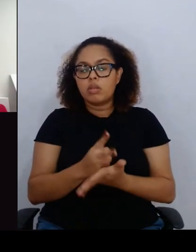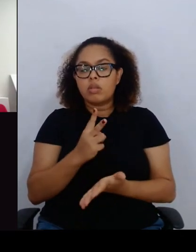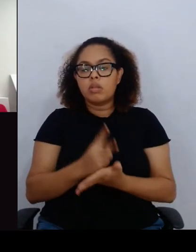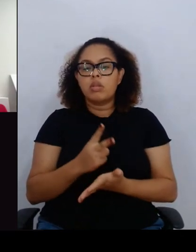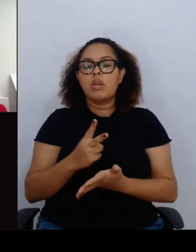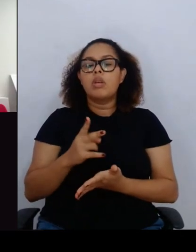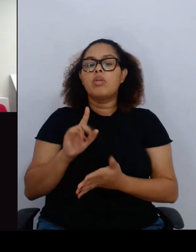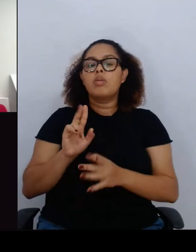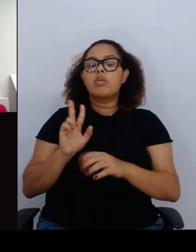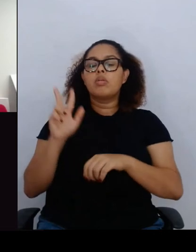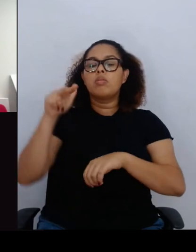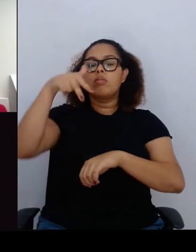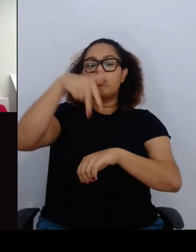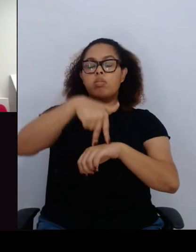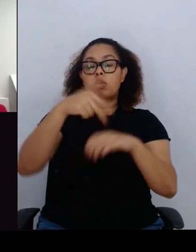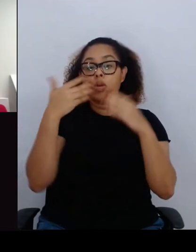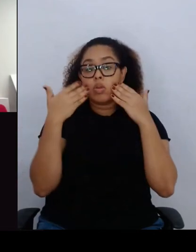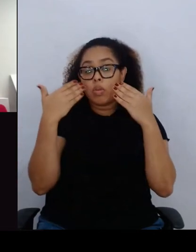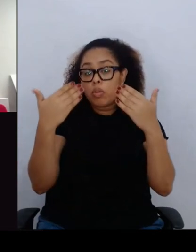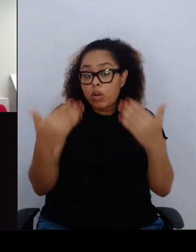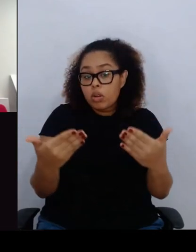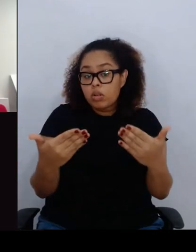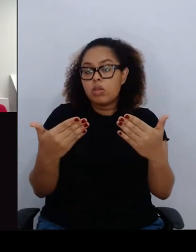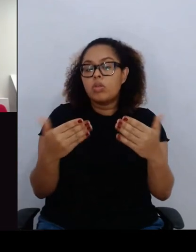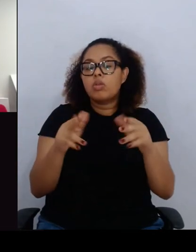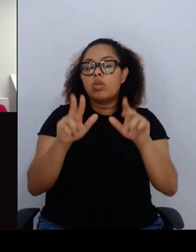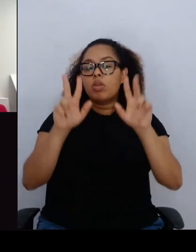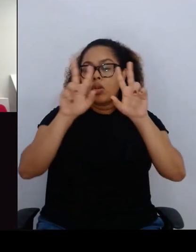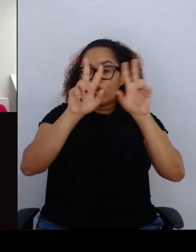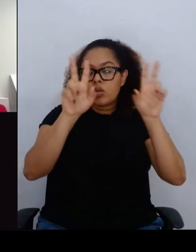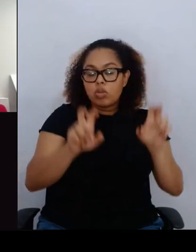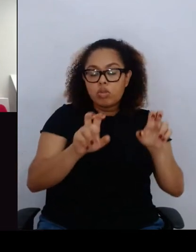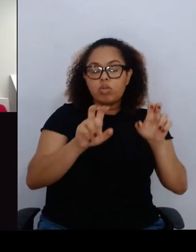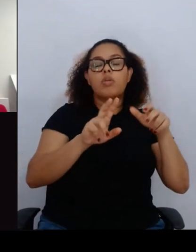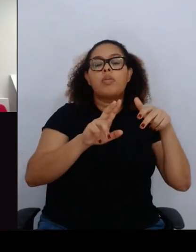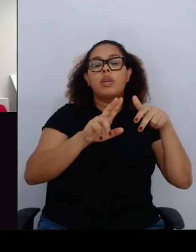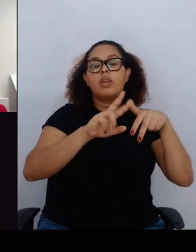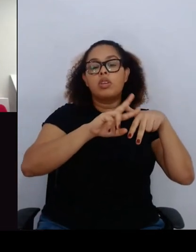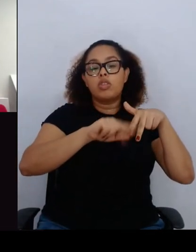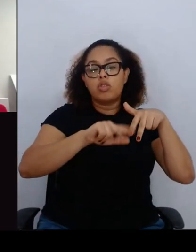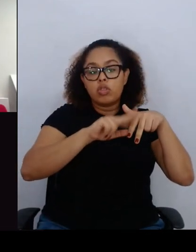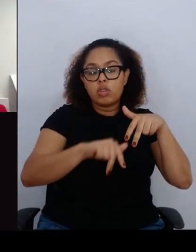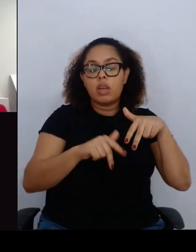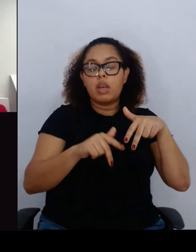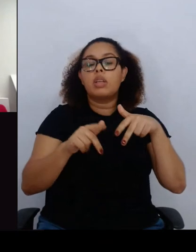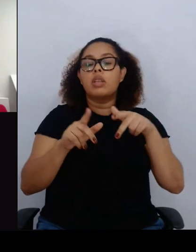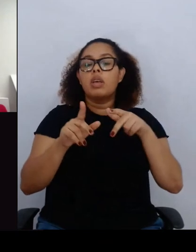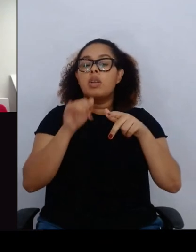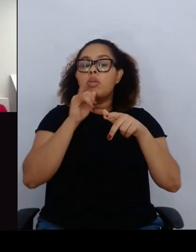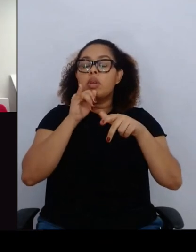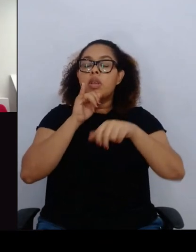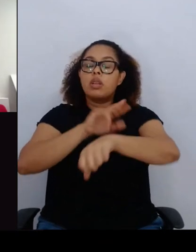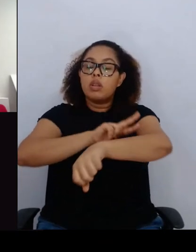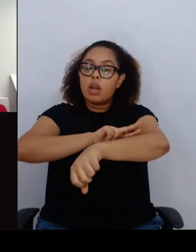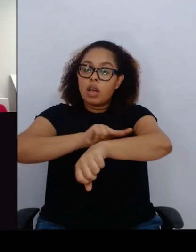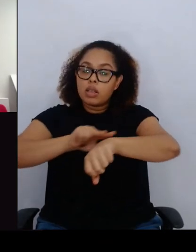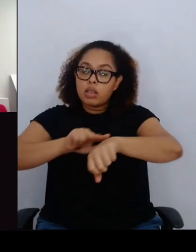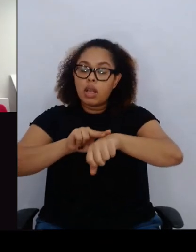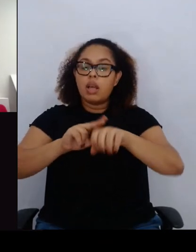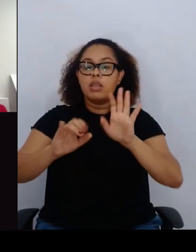protagonismo de questões como gênero identidade questões sexuais raciais etc